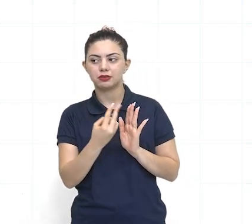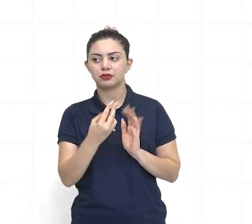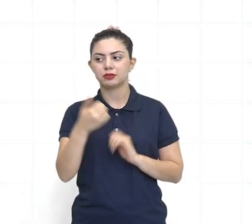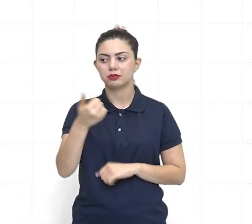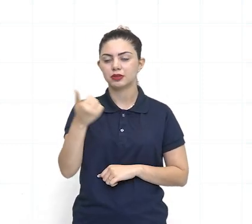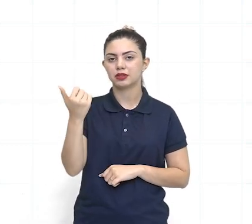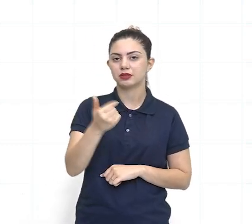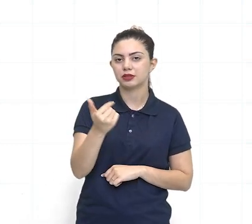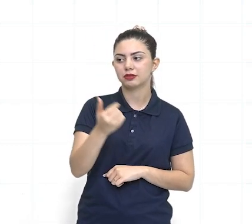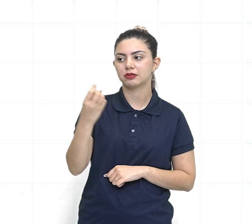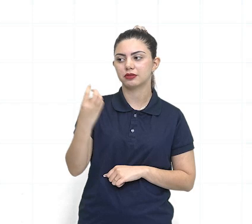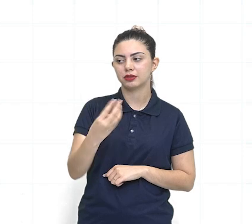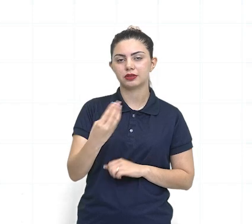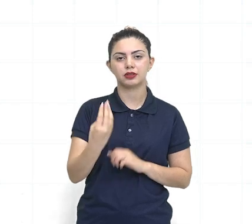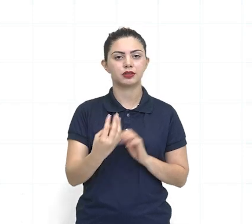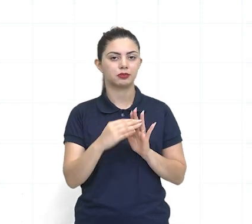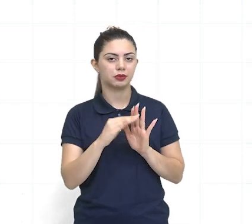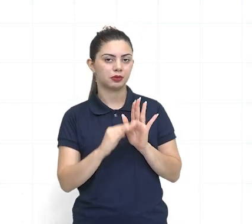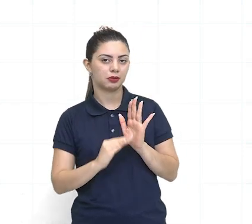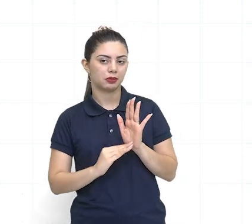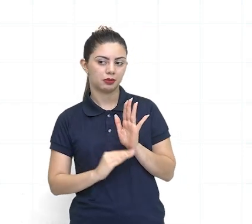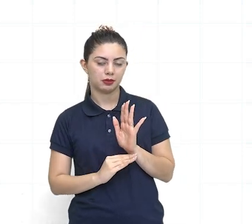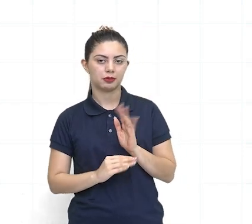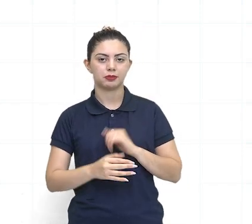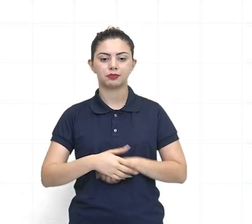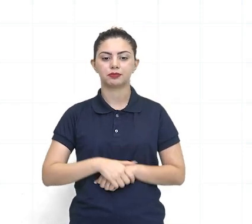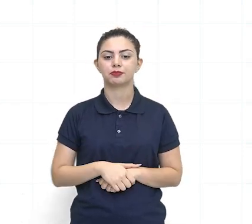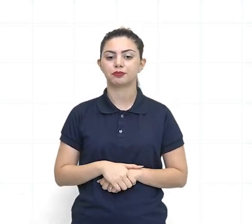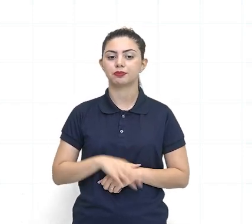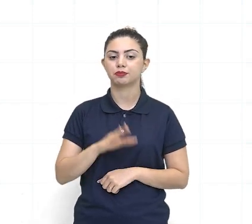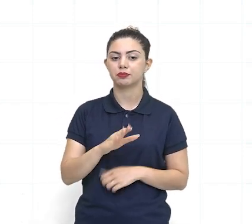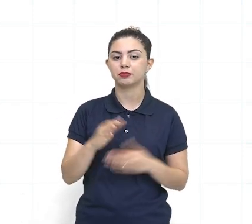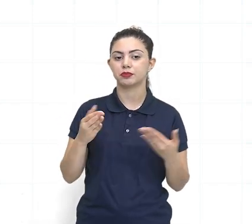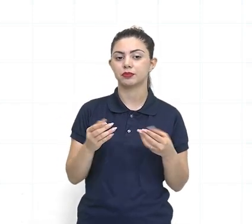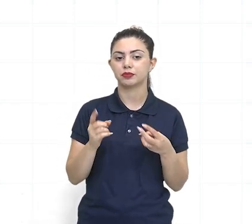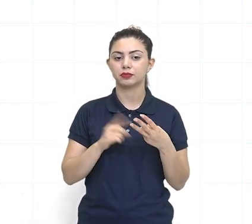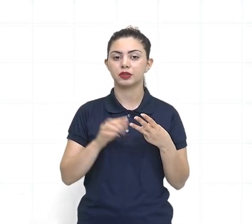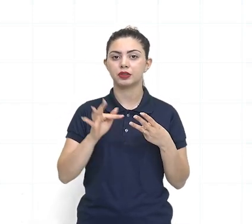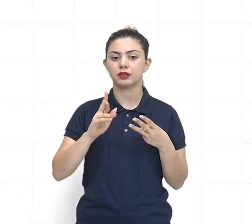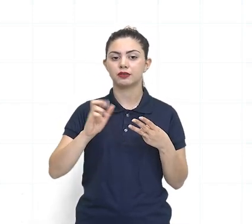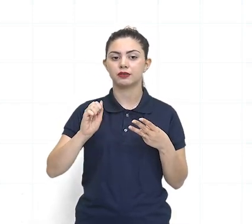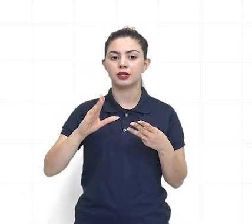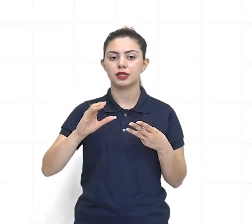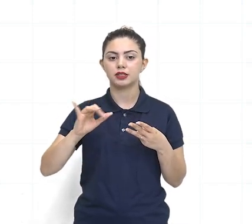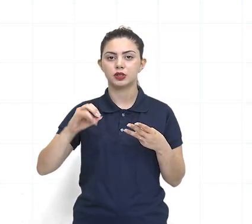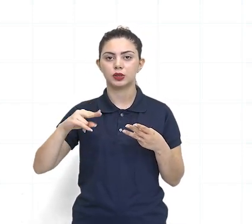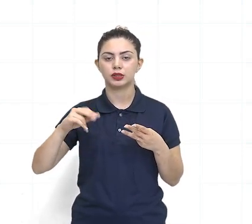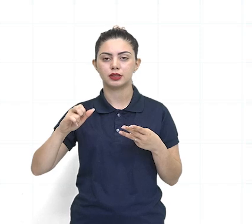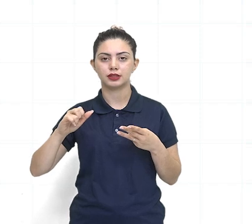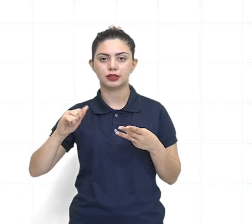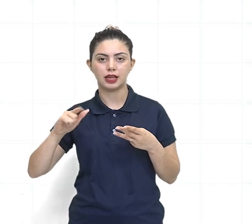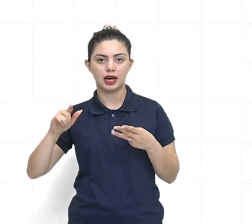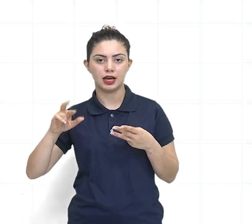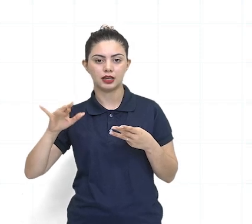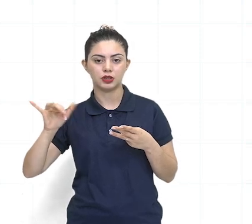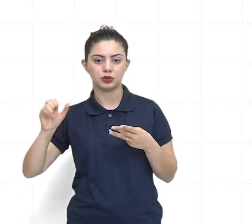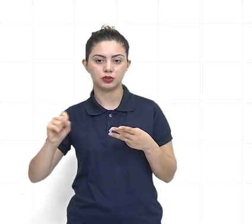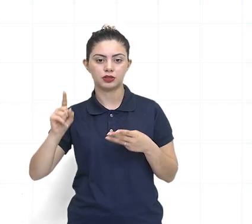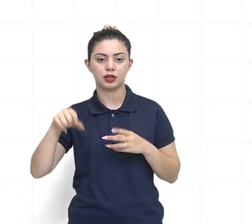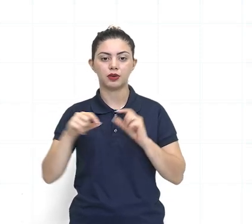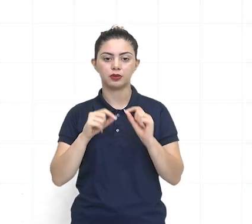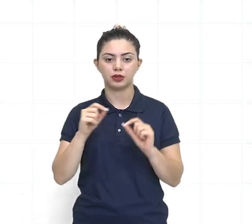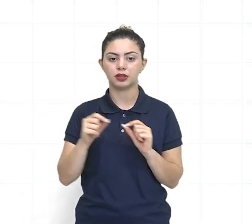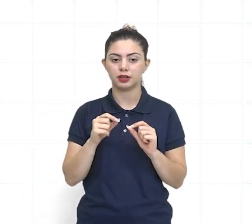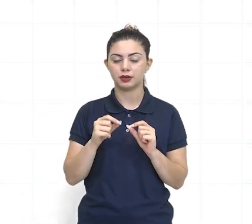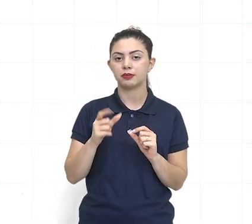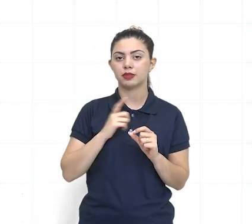centésimo, etc. Os numerais fracionários são palavras que vão indicar parte de um inteiro,